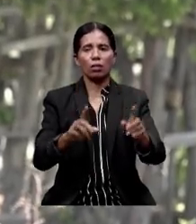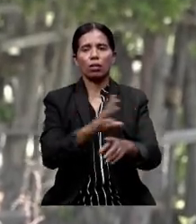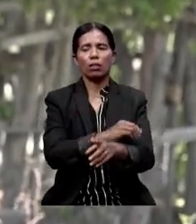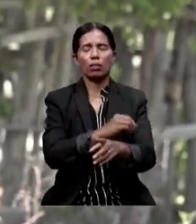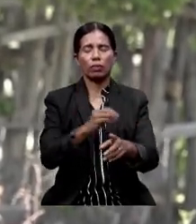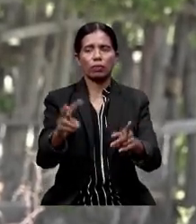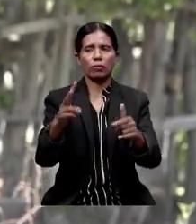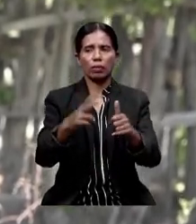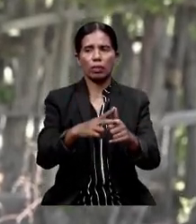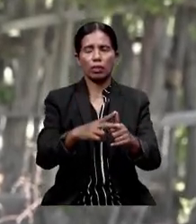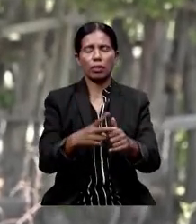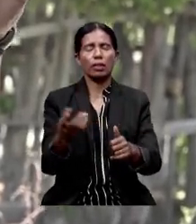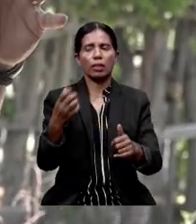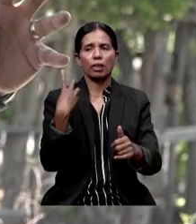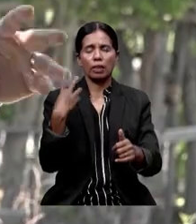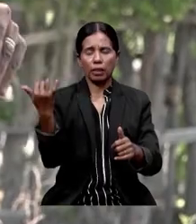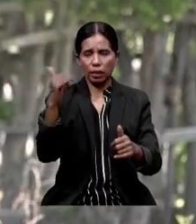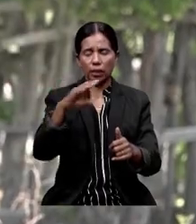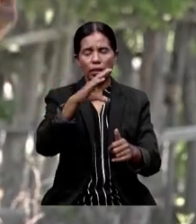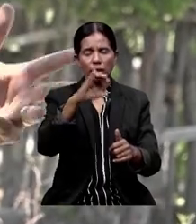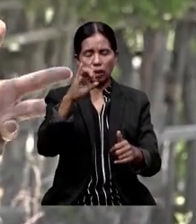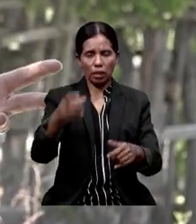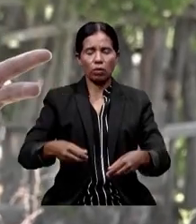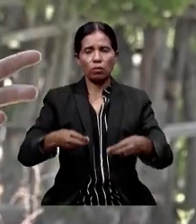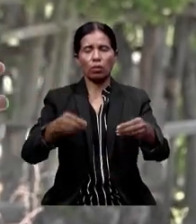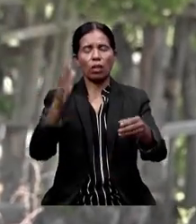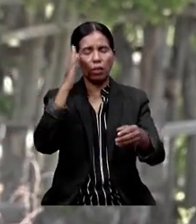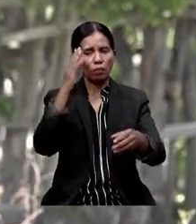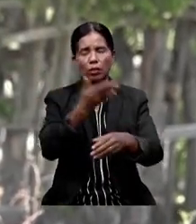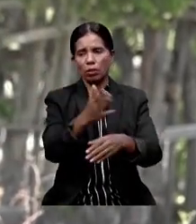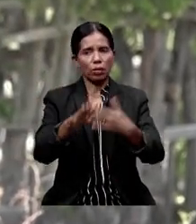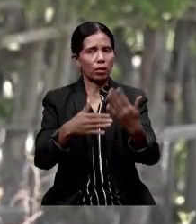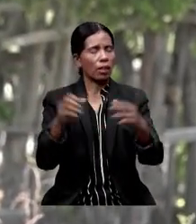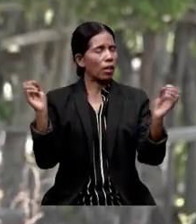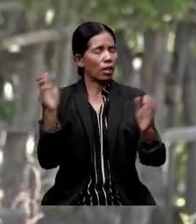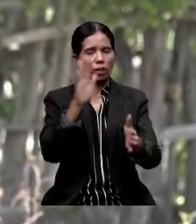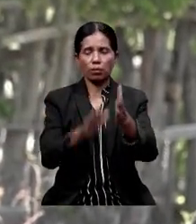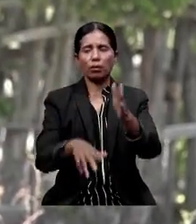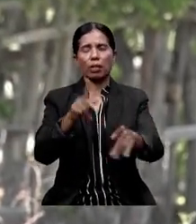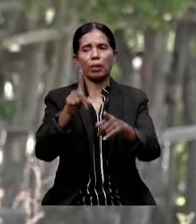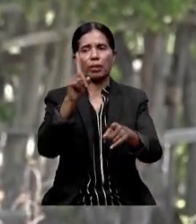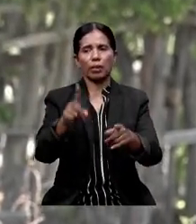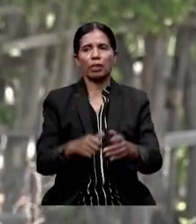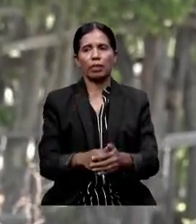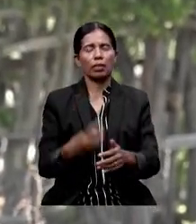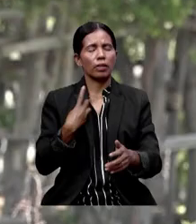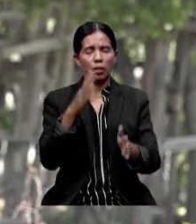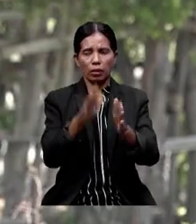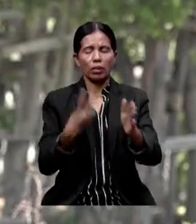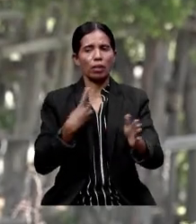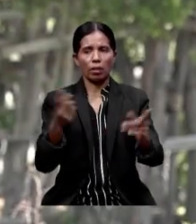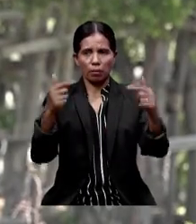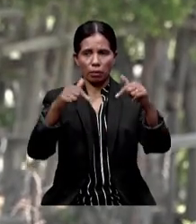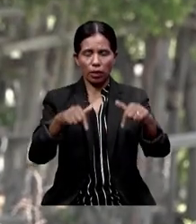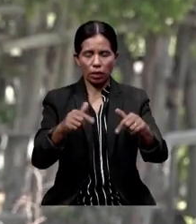noki. Mesene se si hano ide tat formativa sam bita bot sir. La hatung emeida. Se hatung ita la mai hena. Mai hena ati